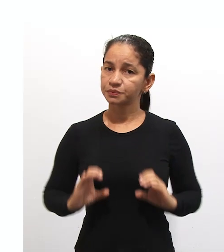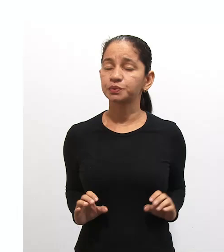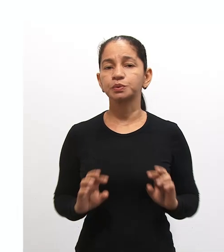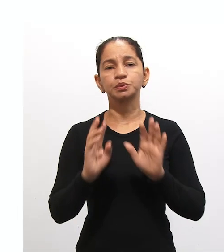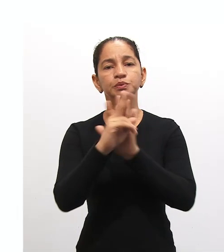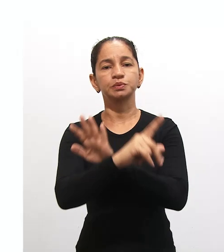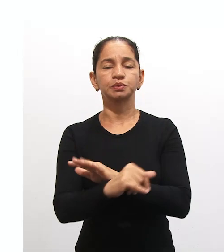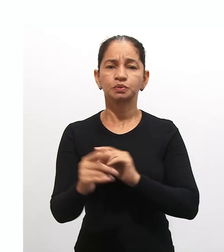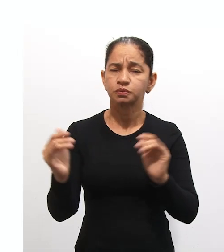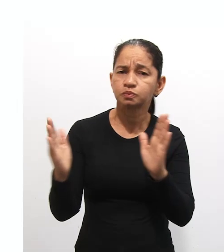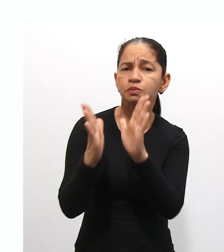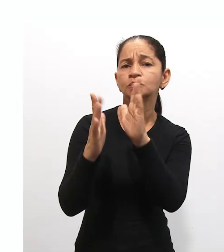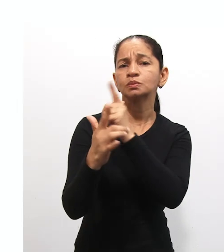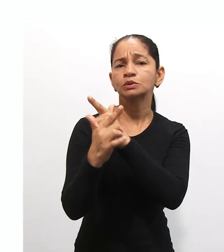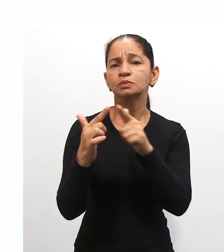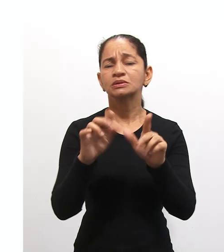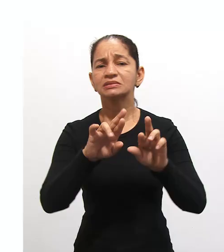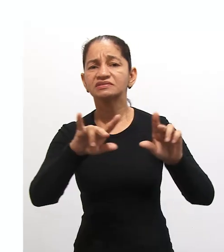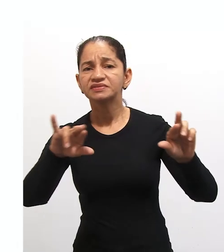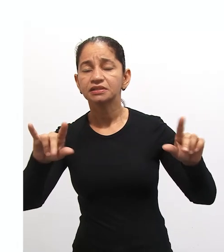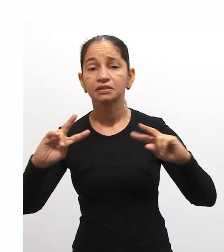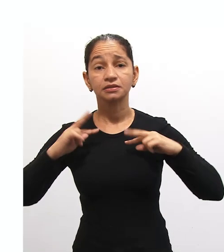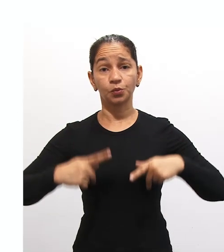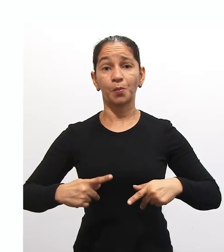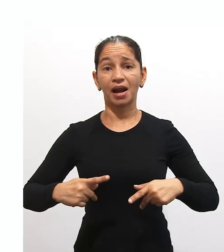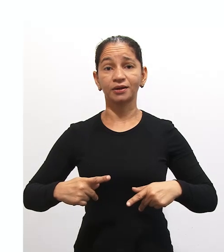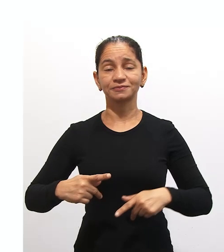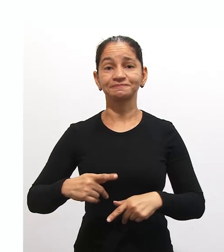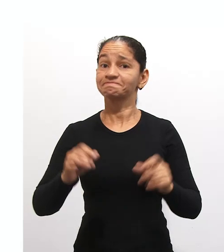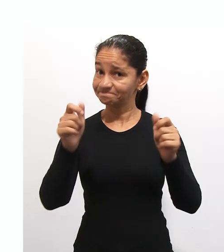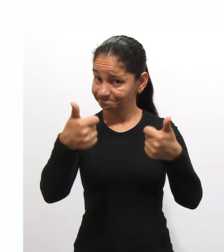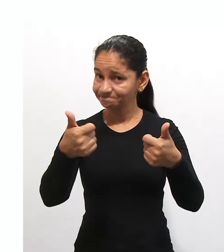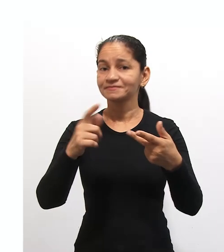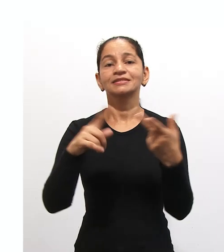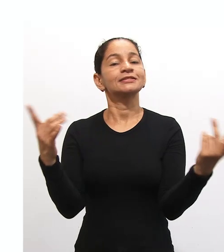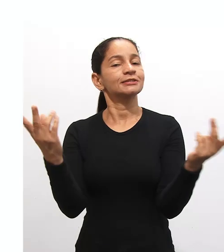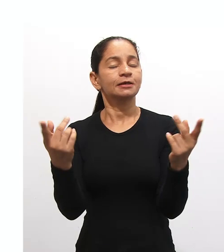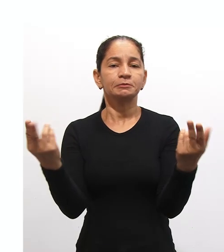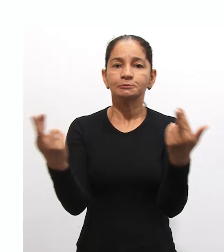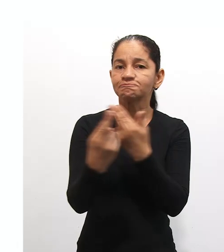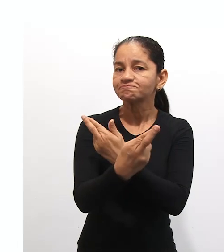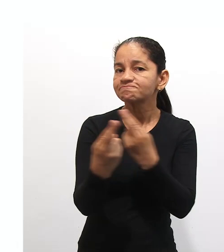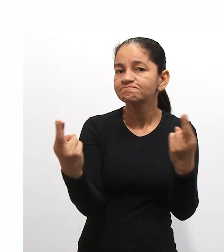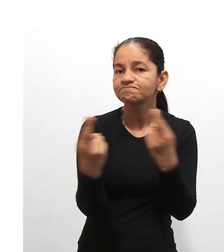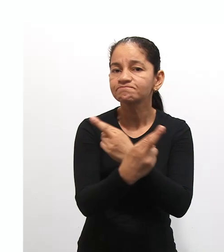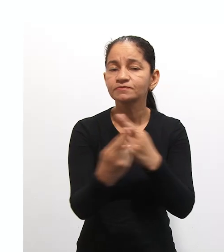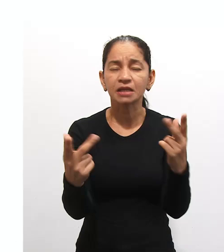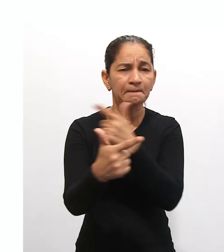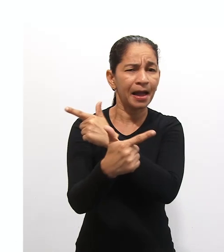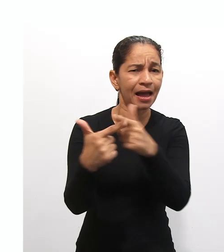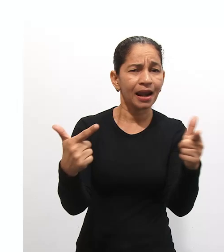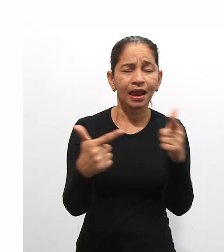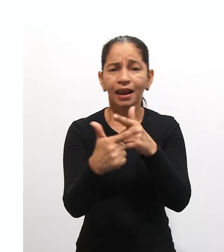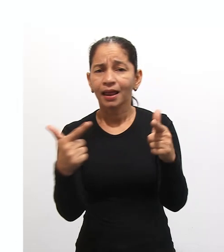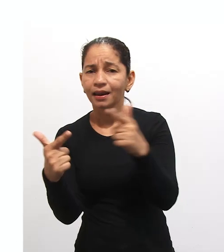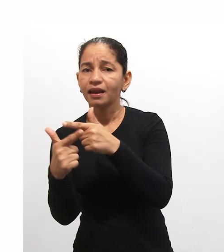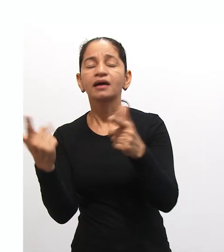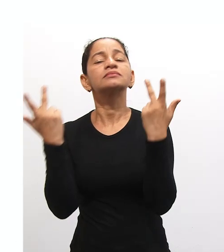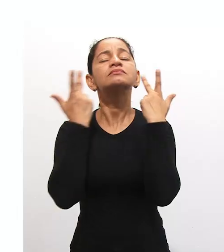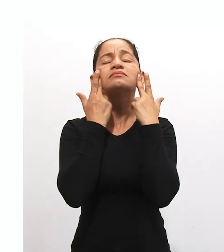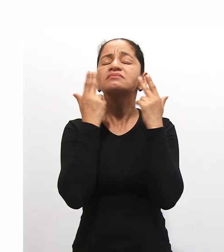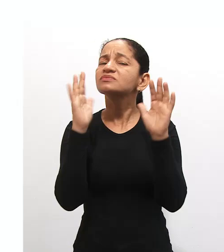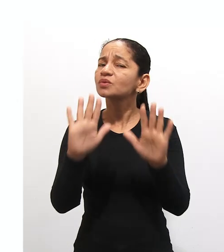com diversidade e vulnerabilidade humana. Capacidade de mediar esses conflitos, que são conflitos